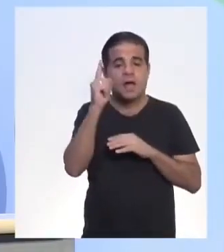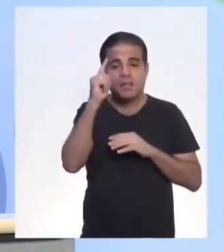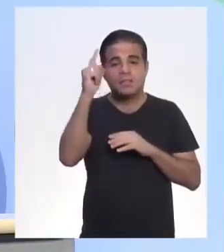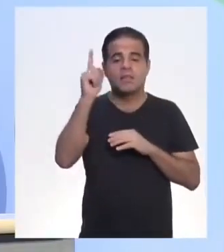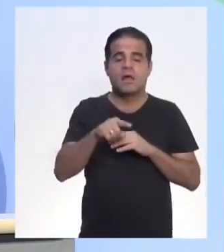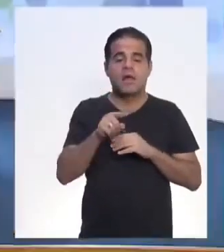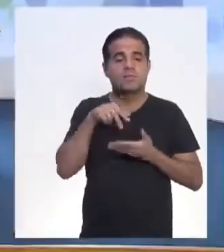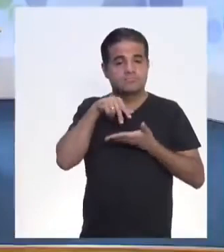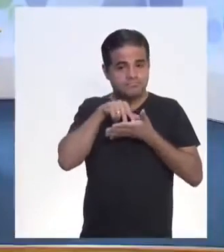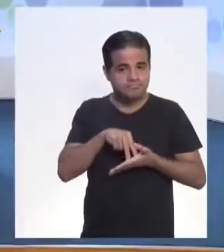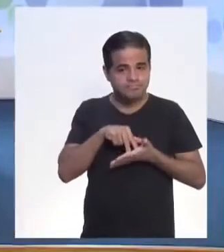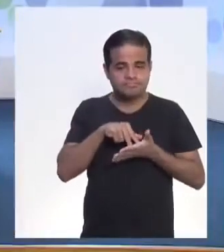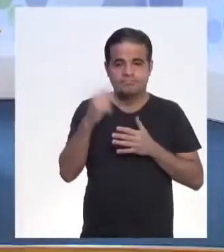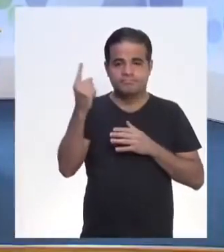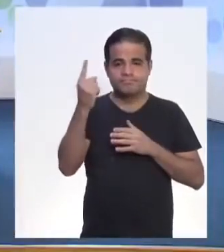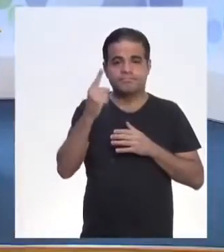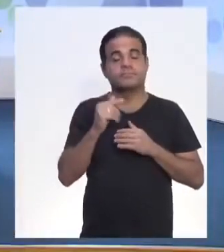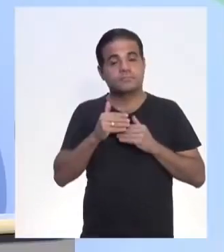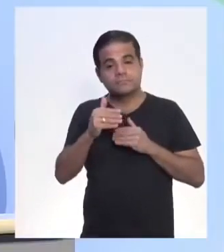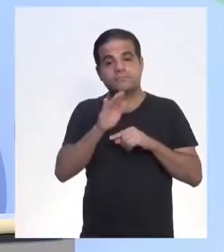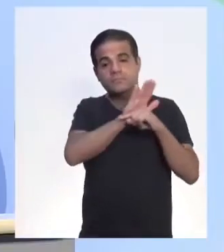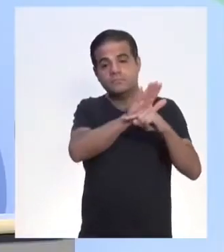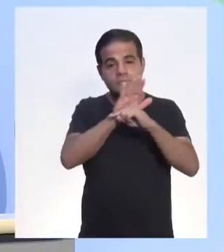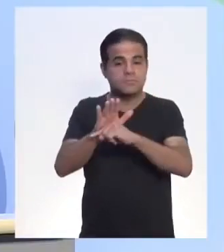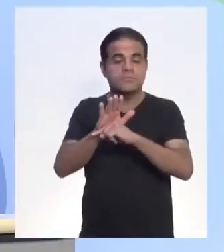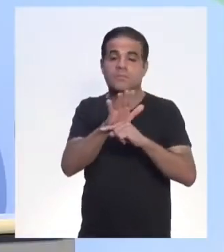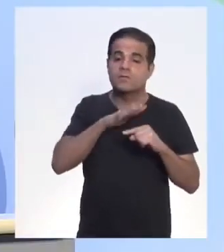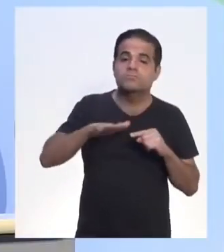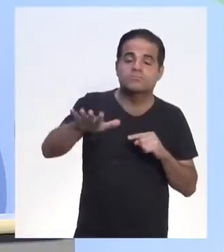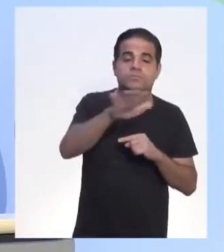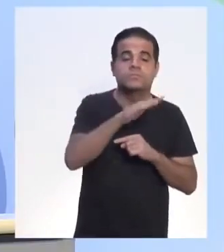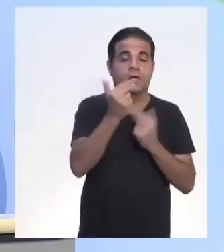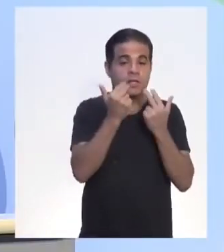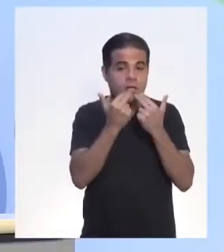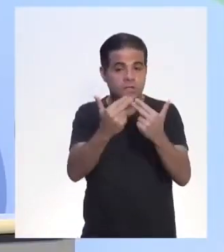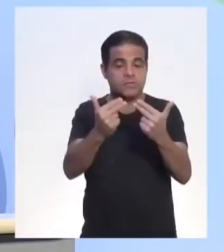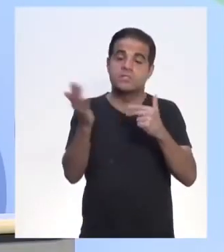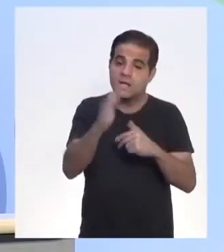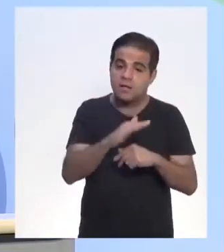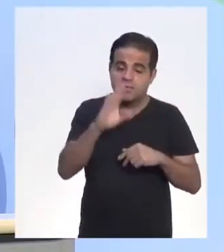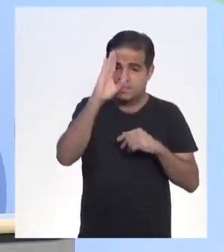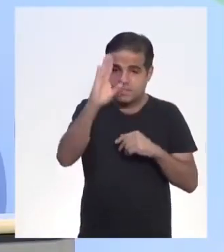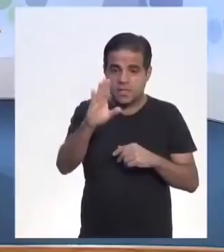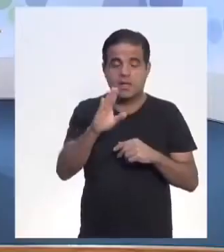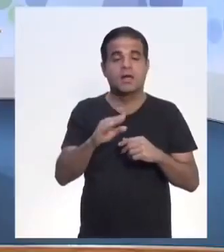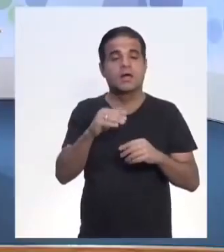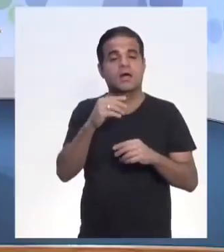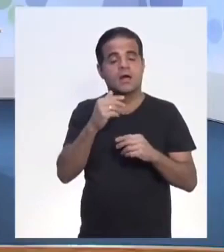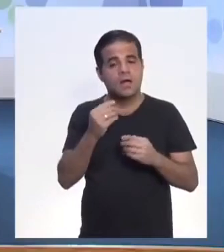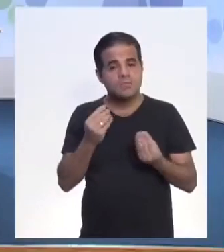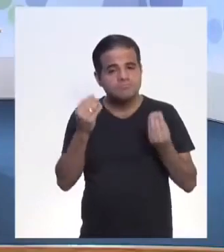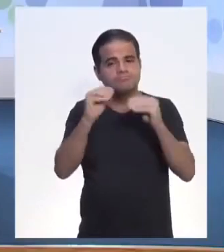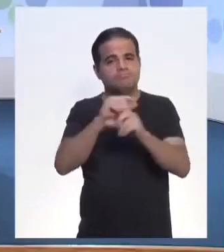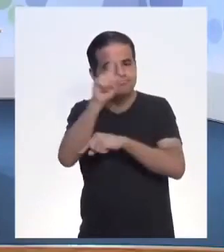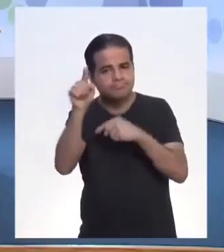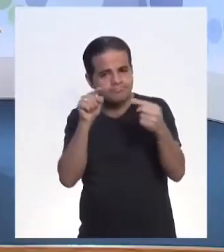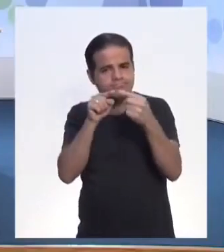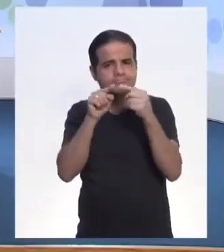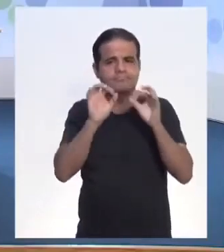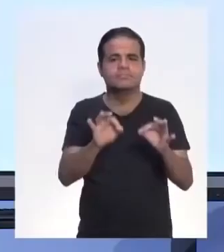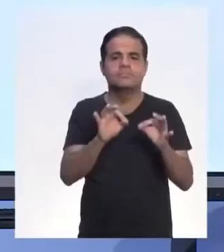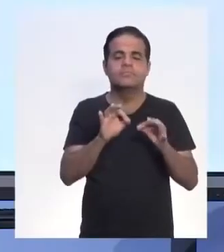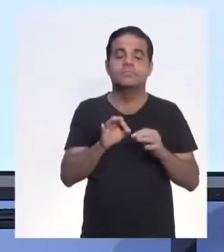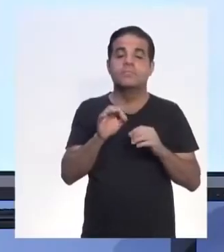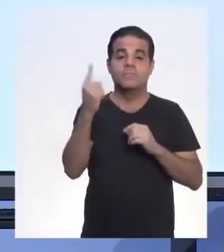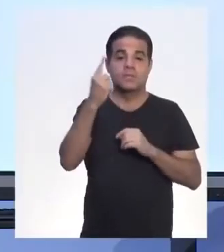dessa posição, nesse primeiro momento, ela vai ajudar bastante. E as cores, elas vêm destacadas também com esse intuito. Isso mesmo.